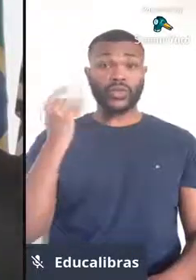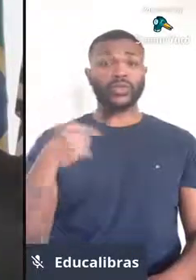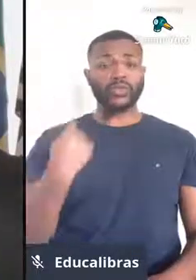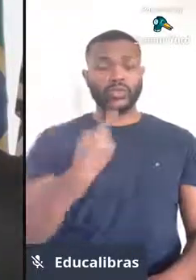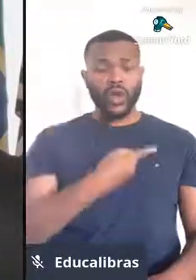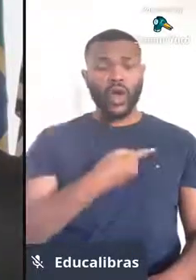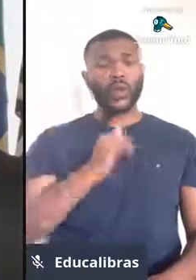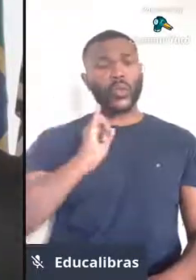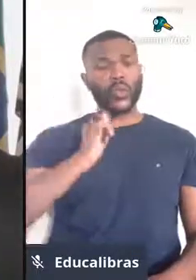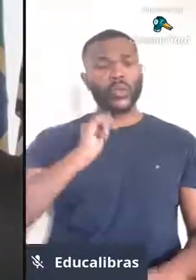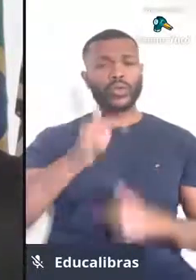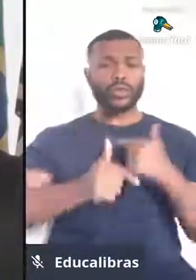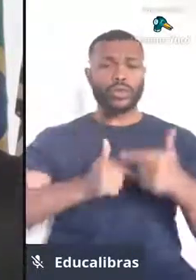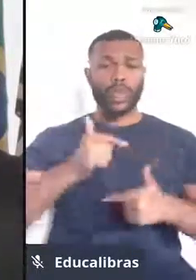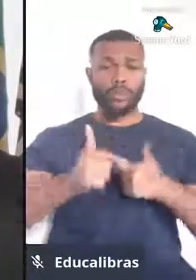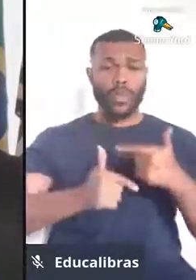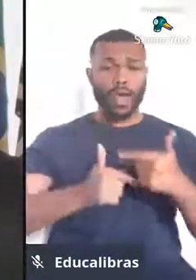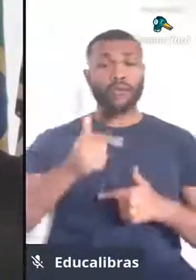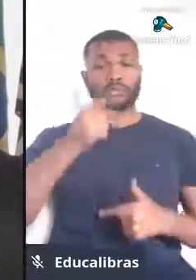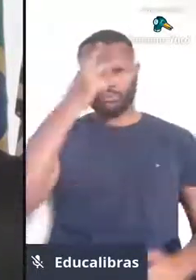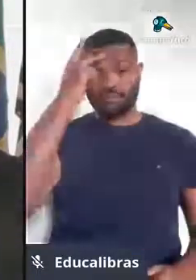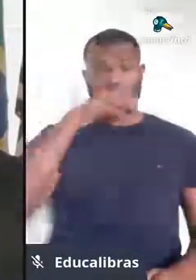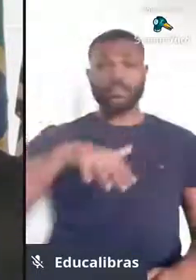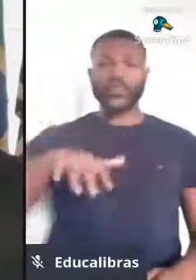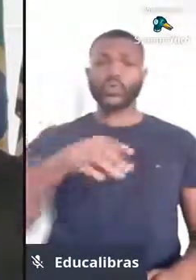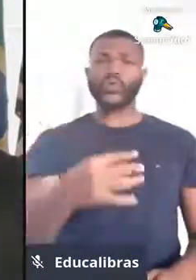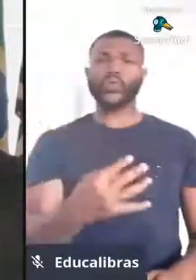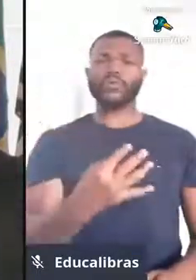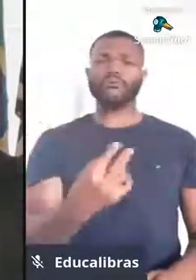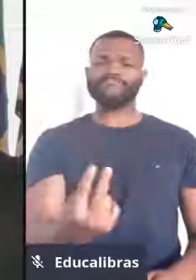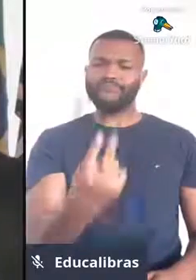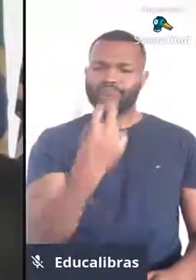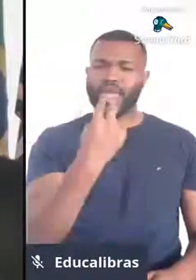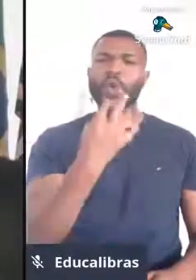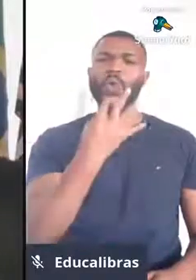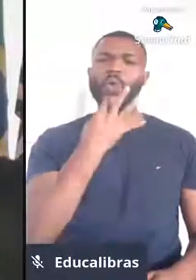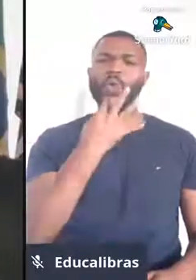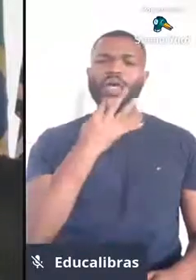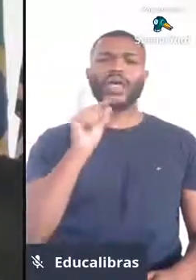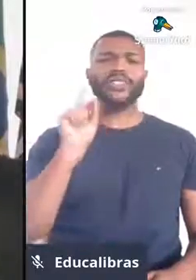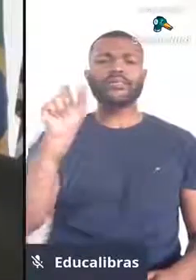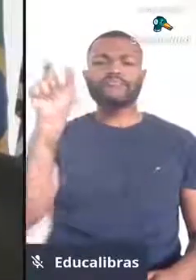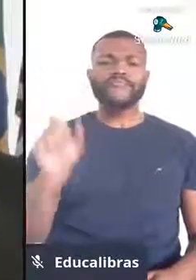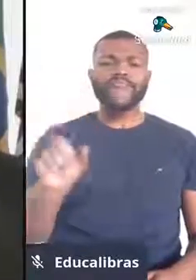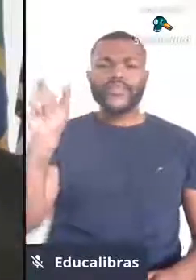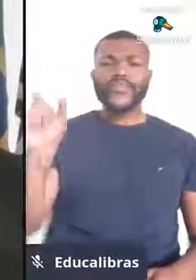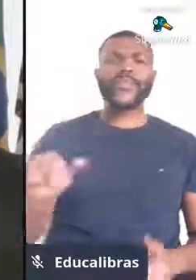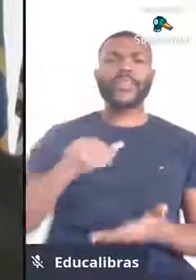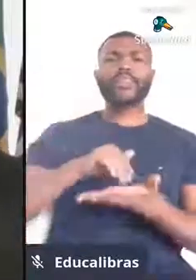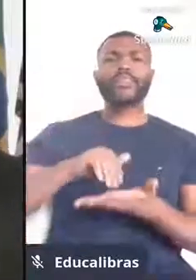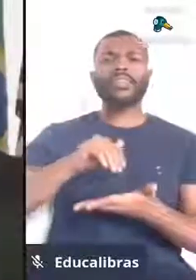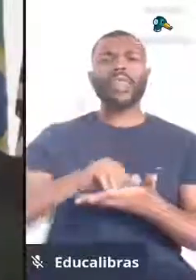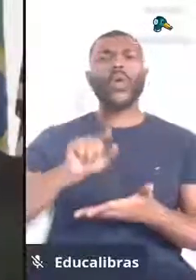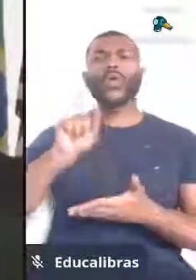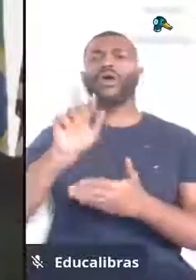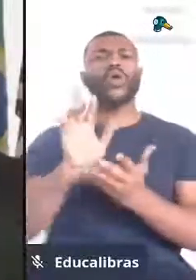trabalho, mas que as pessoas acabem conhecendo um pouco melhor, né, quem são os secretários, com que equipes eles contam,